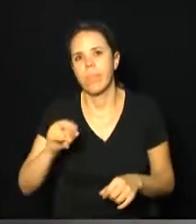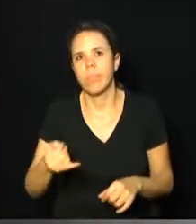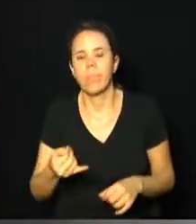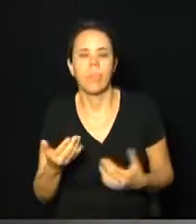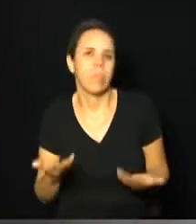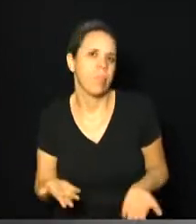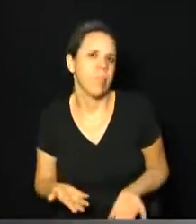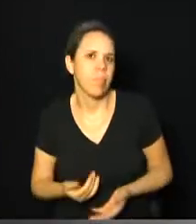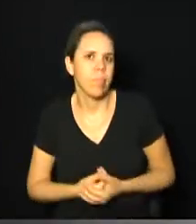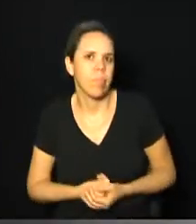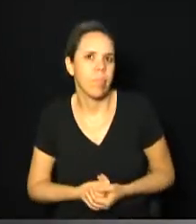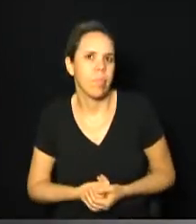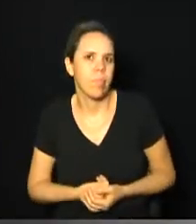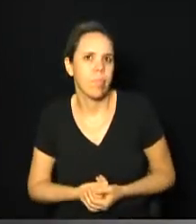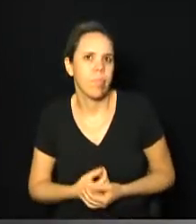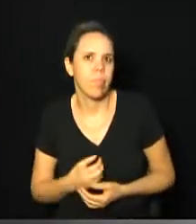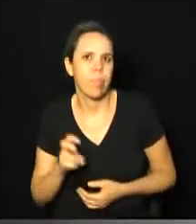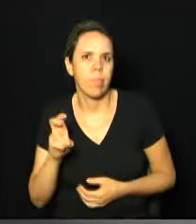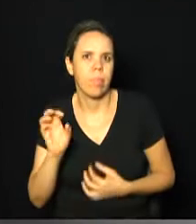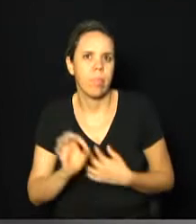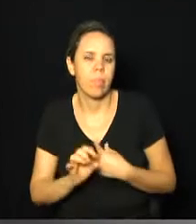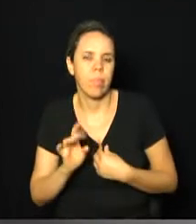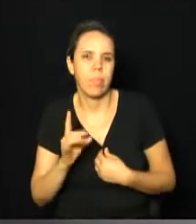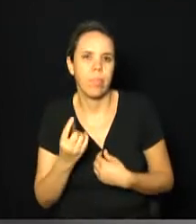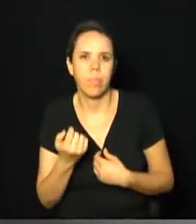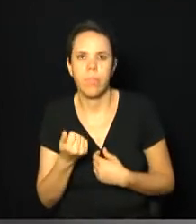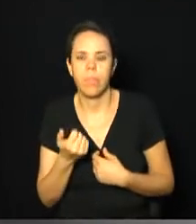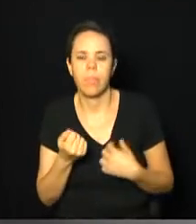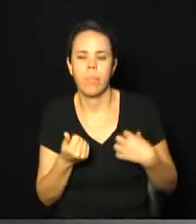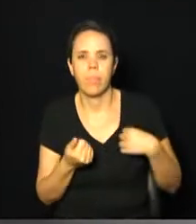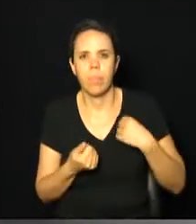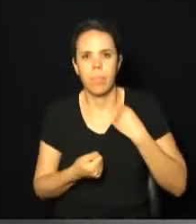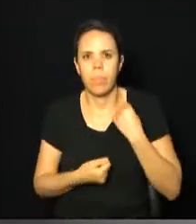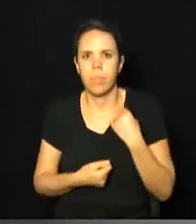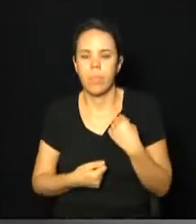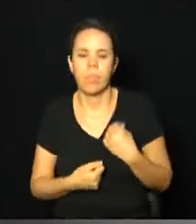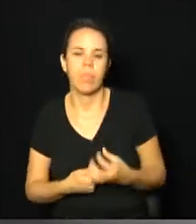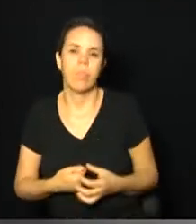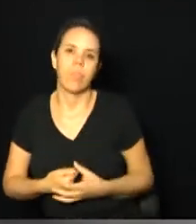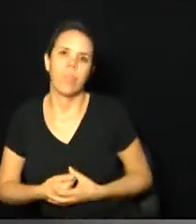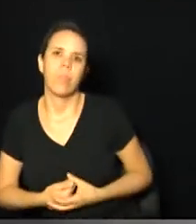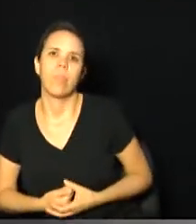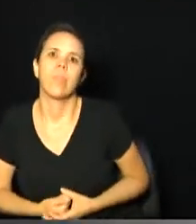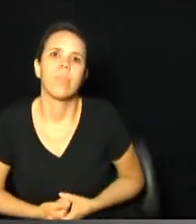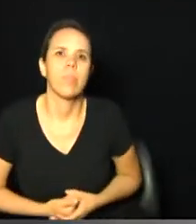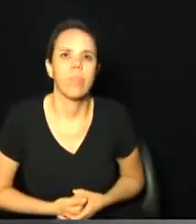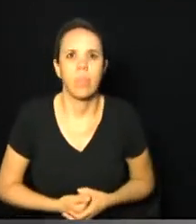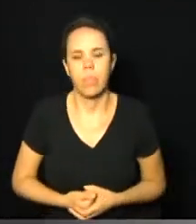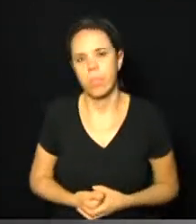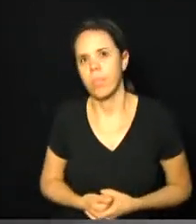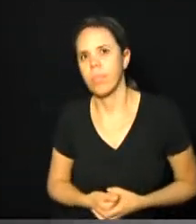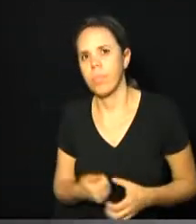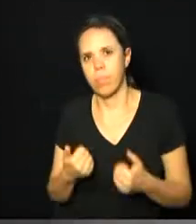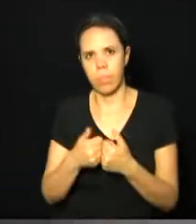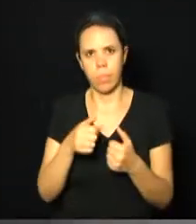Mas é questão de 5%, 1% de tudo isso. Transporte